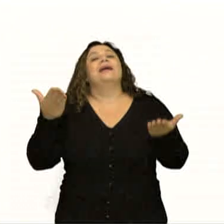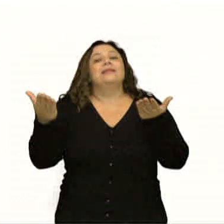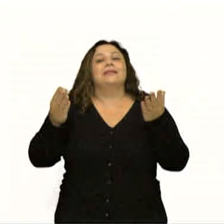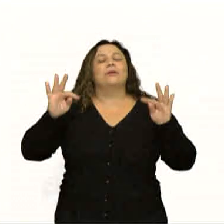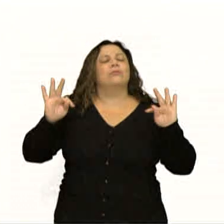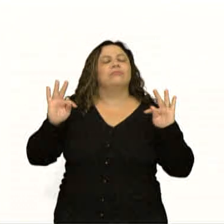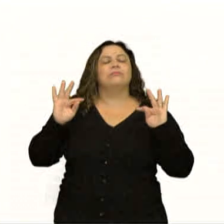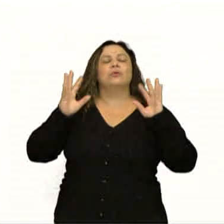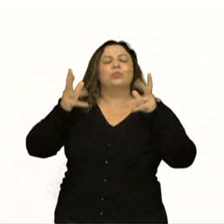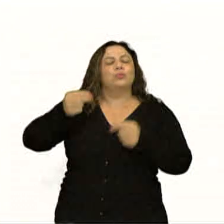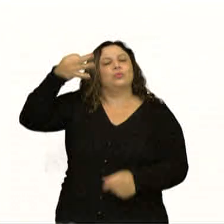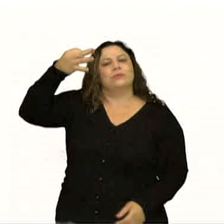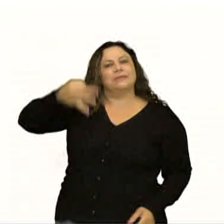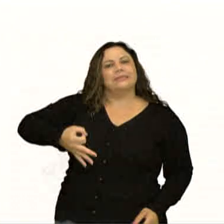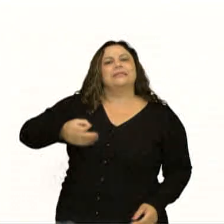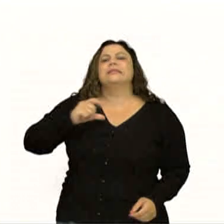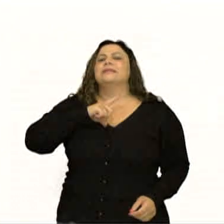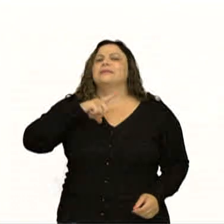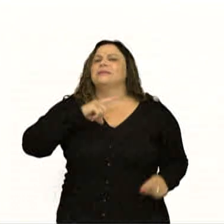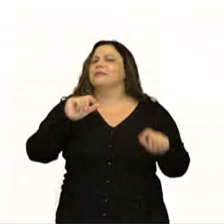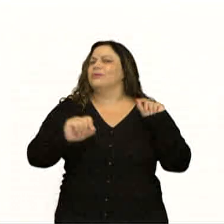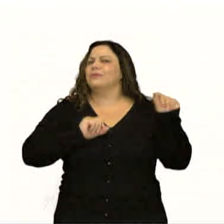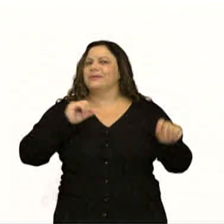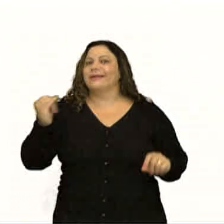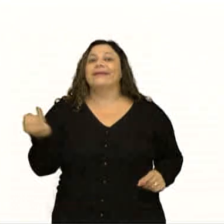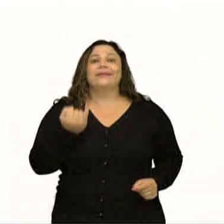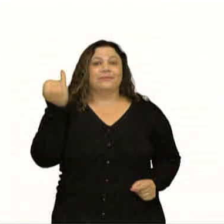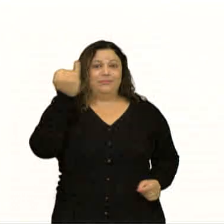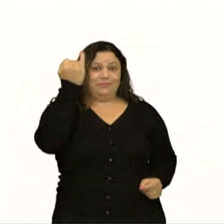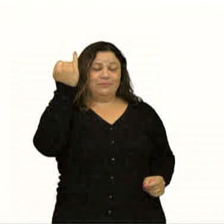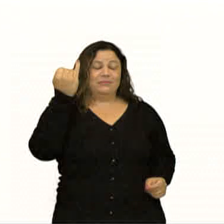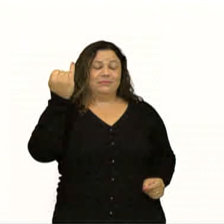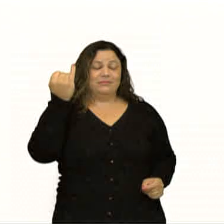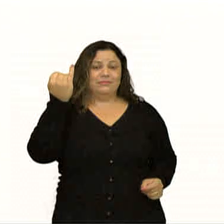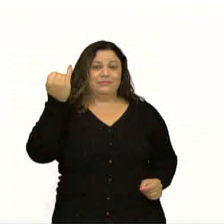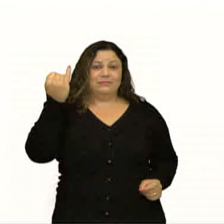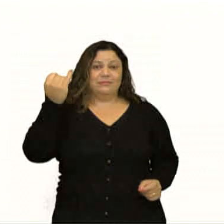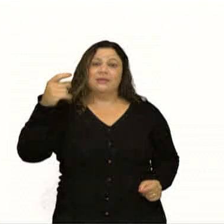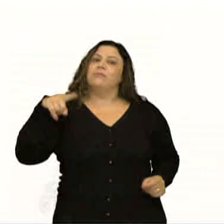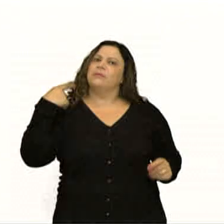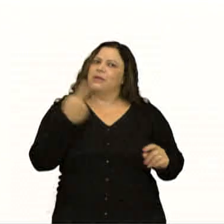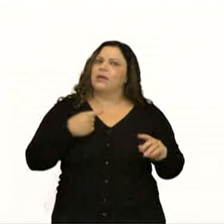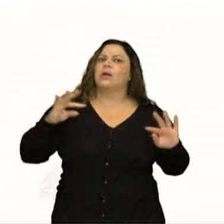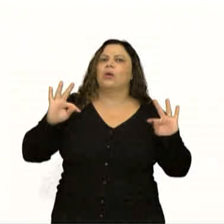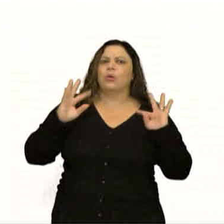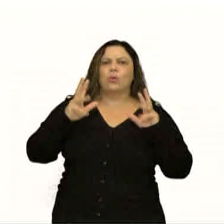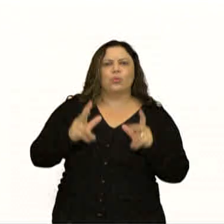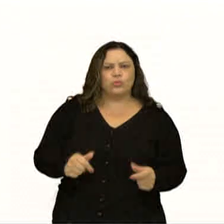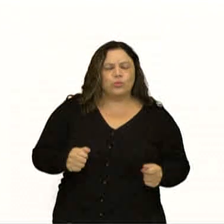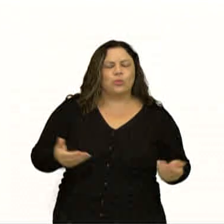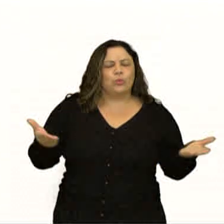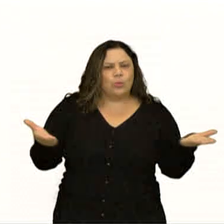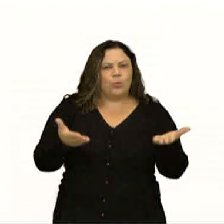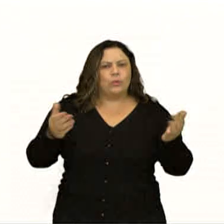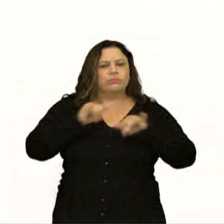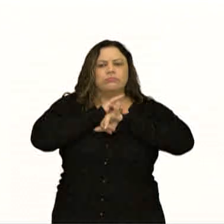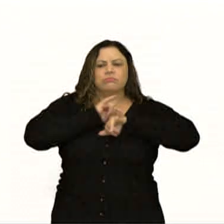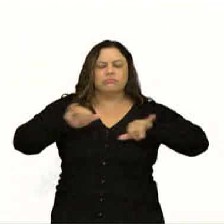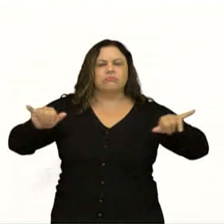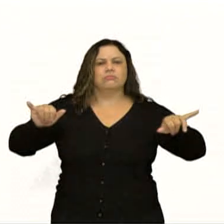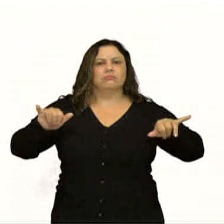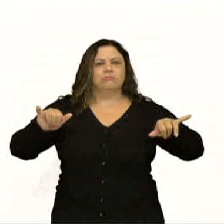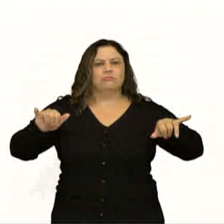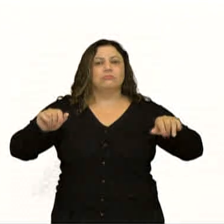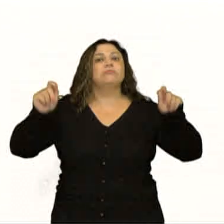toda certeza, ela tem o quê? Uma importância para nós. Lembram? Declarar, declaração, será que tem